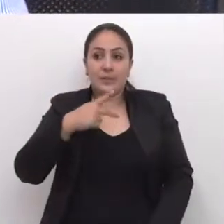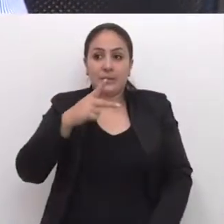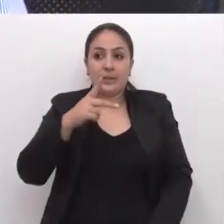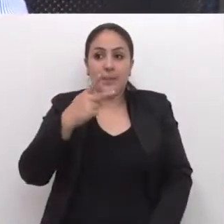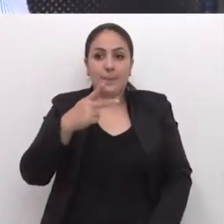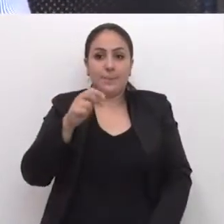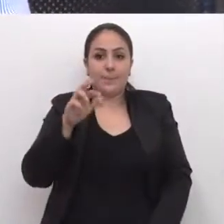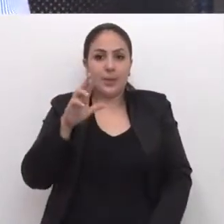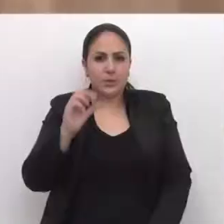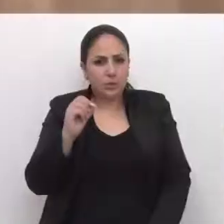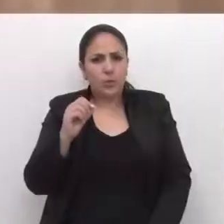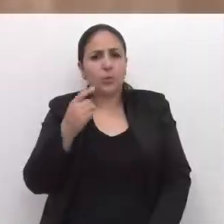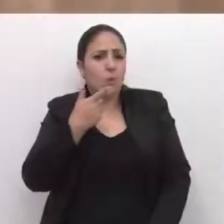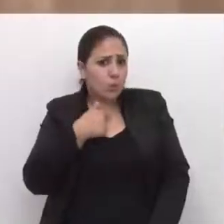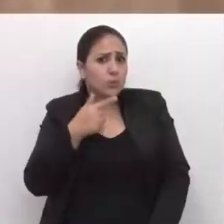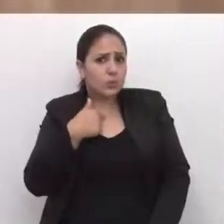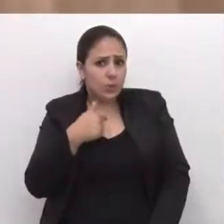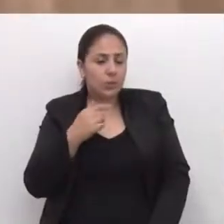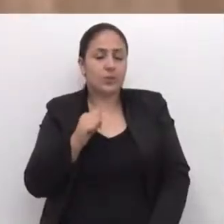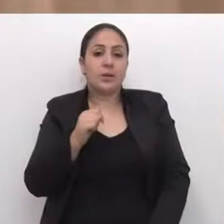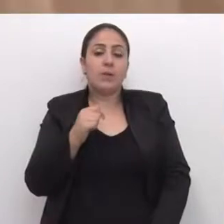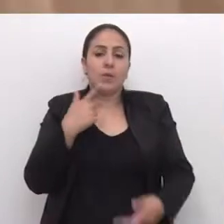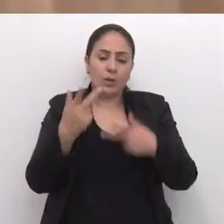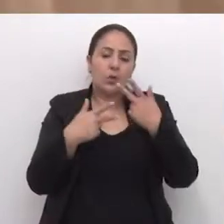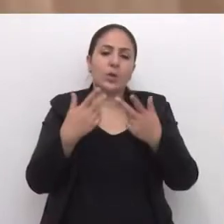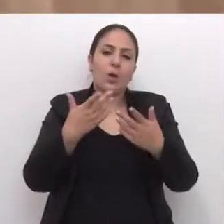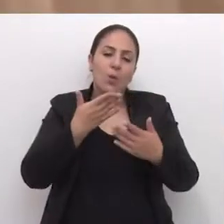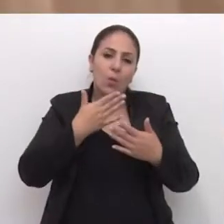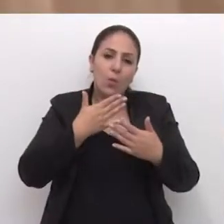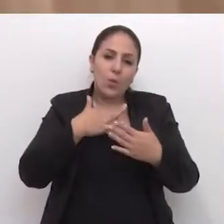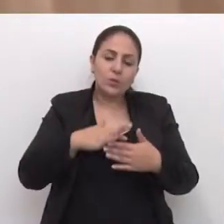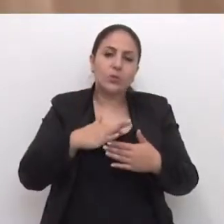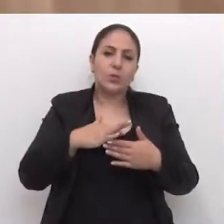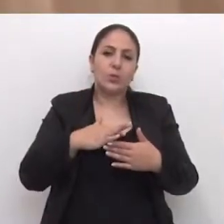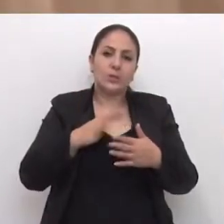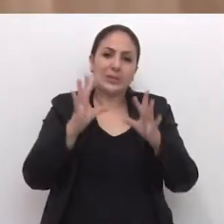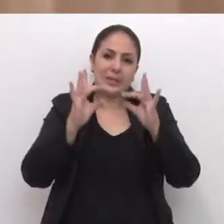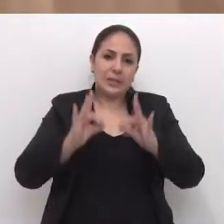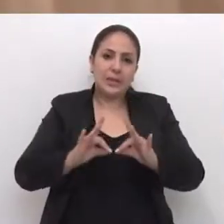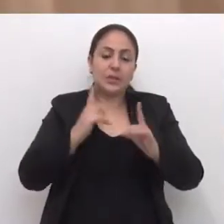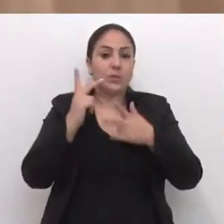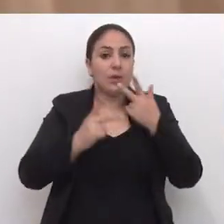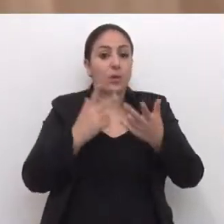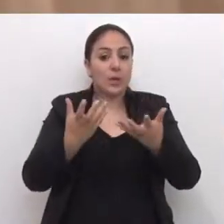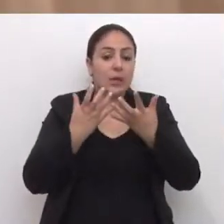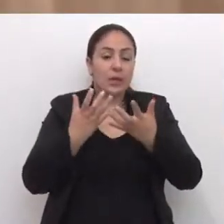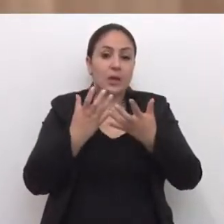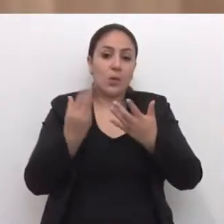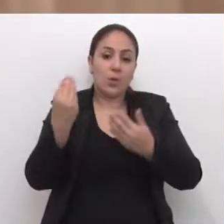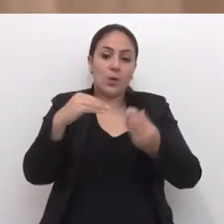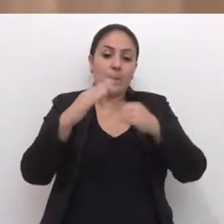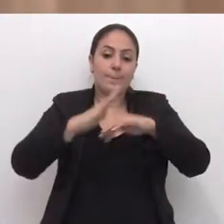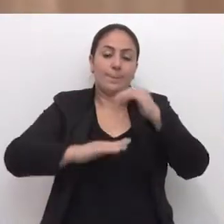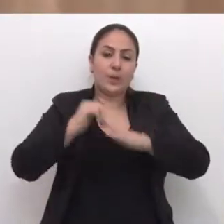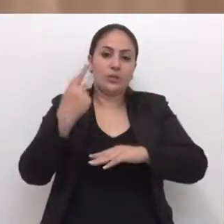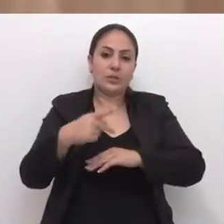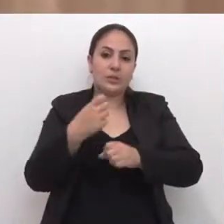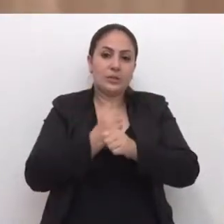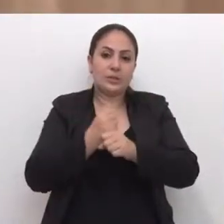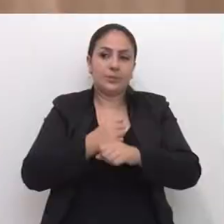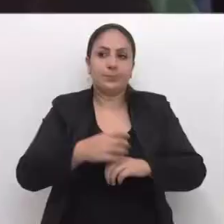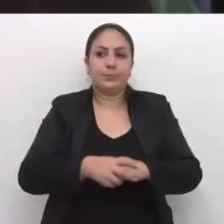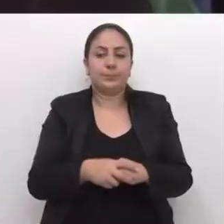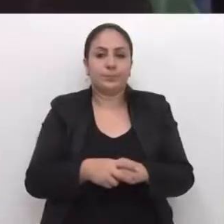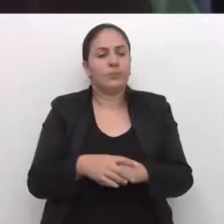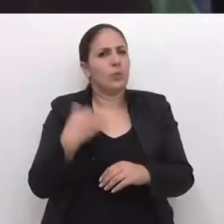presidente Pedro Danelli. Ele ficou satisfeito com os detalhes e afirmou que a intenção é colocar em prática ainda este